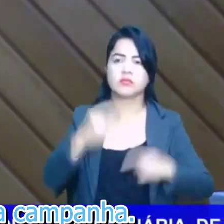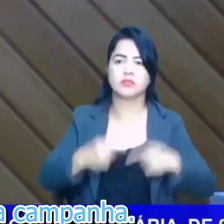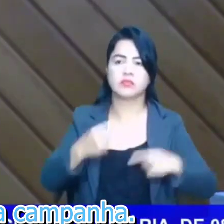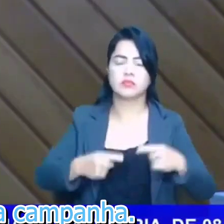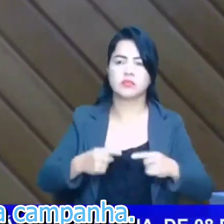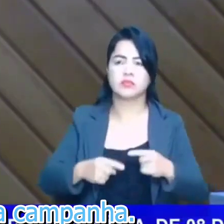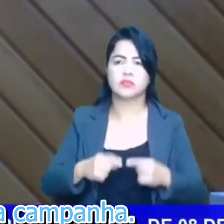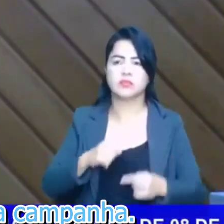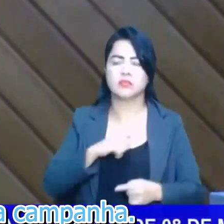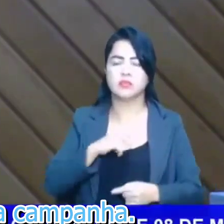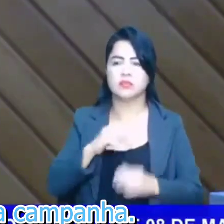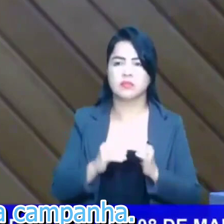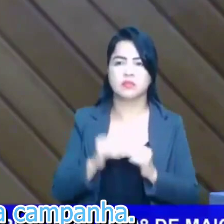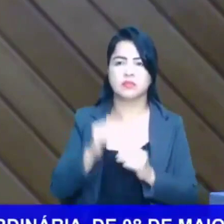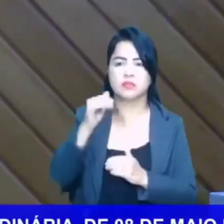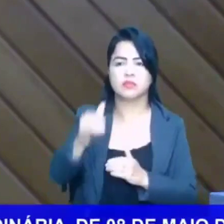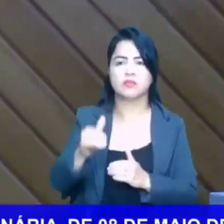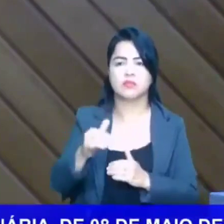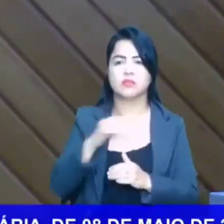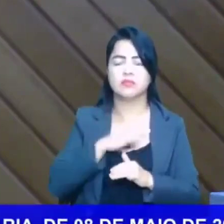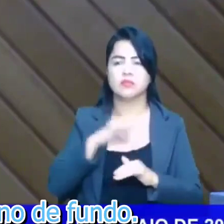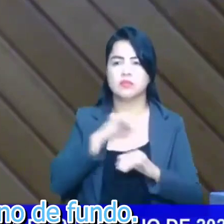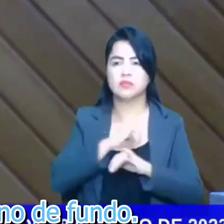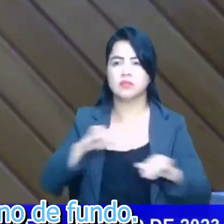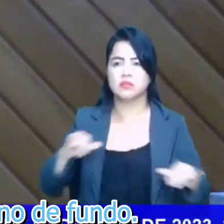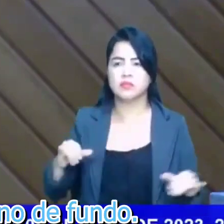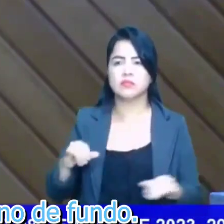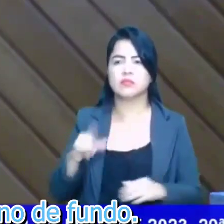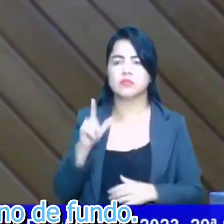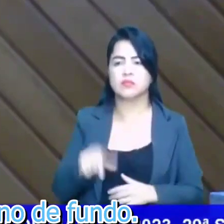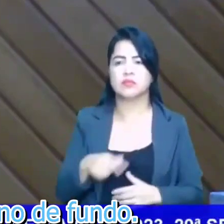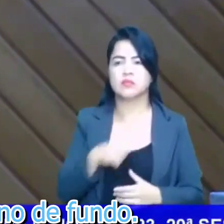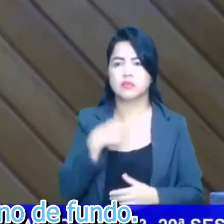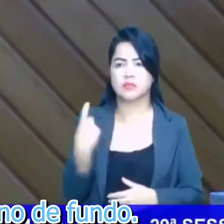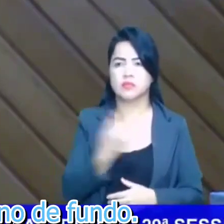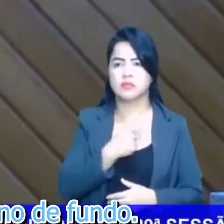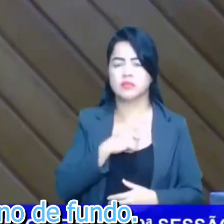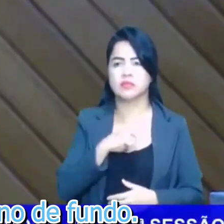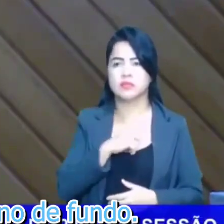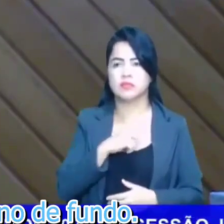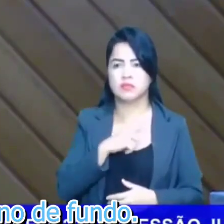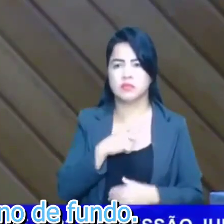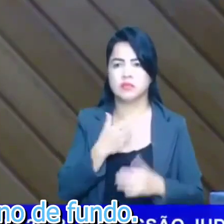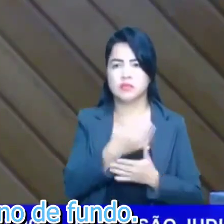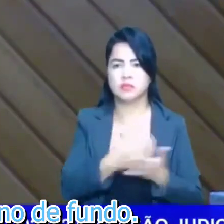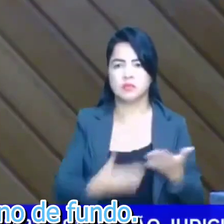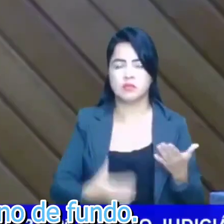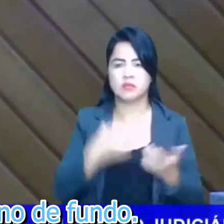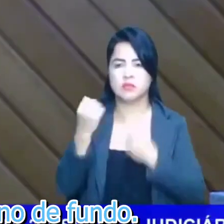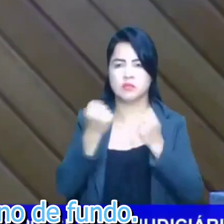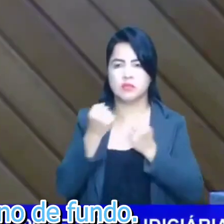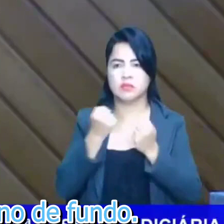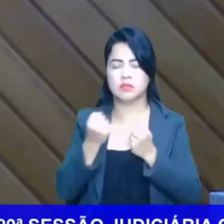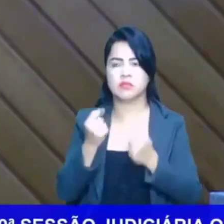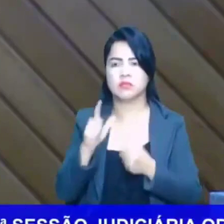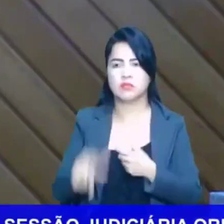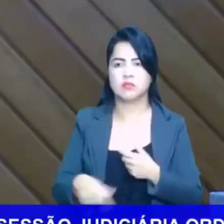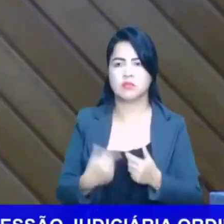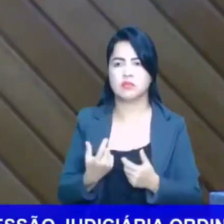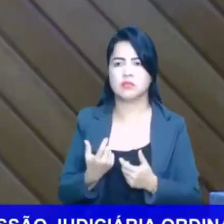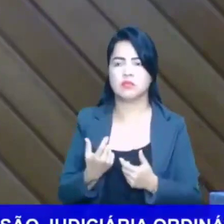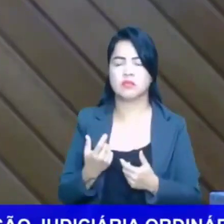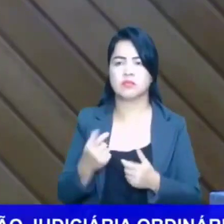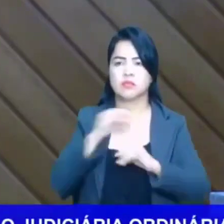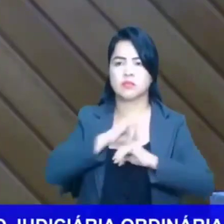do controle da campanha. E é isso que aqui nós temos que avaliar. É esse que é o pano de fundo.